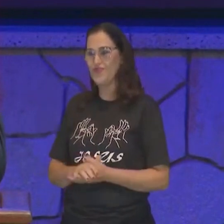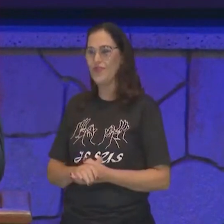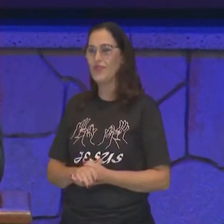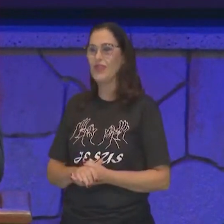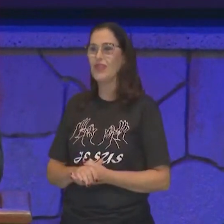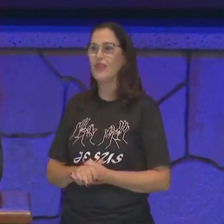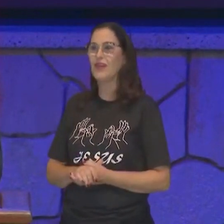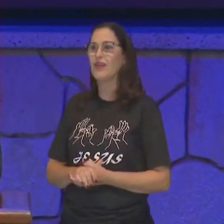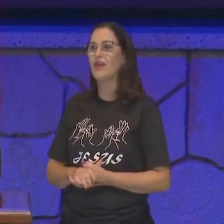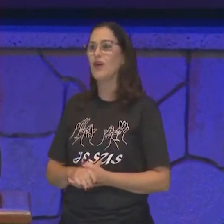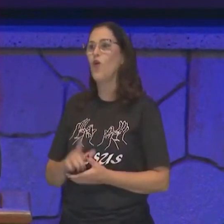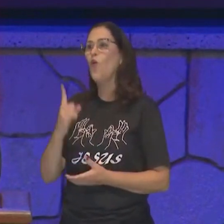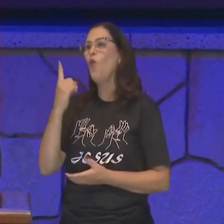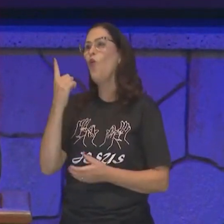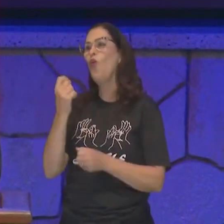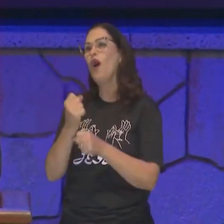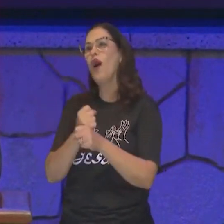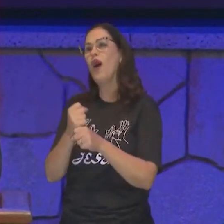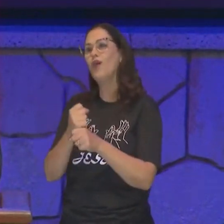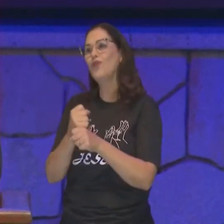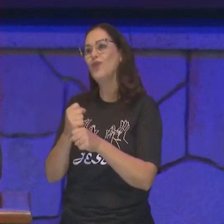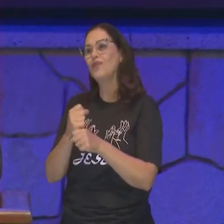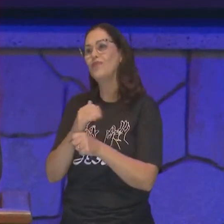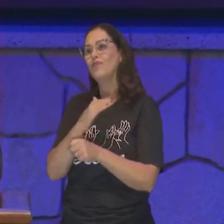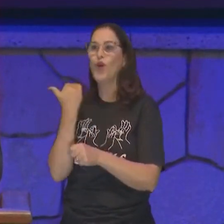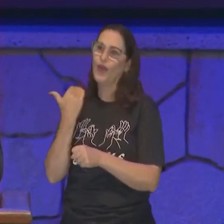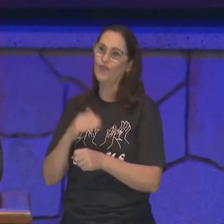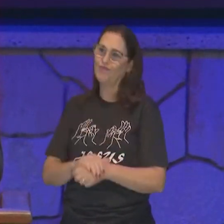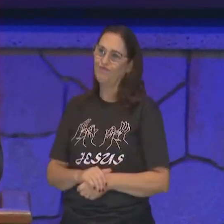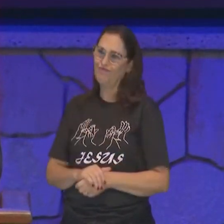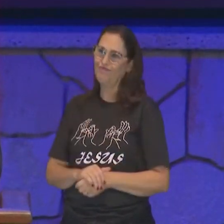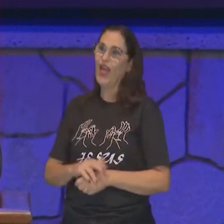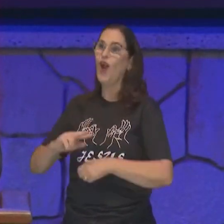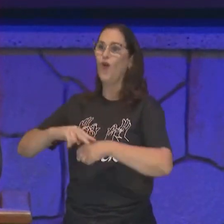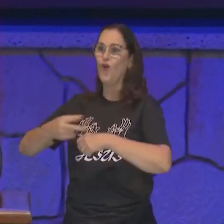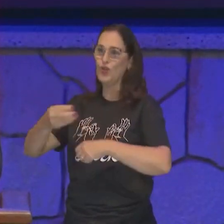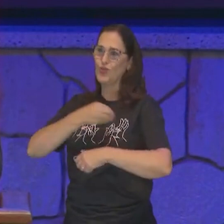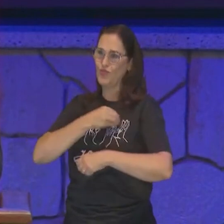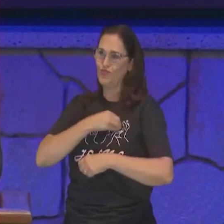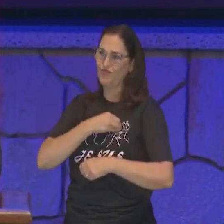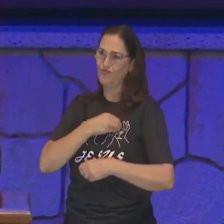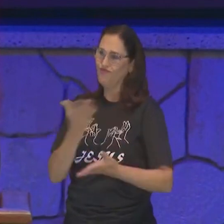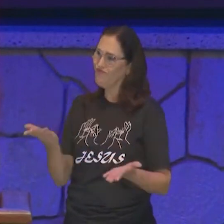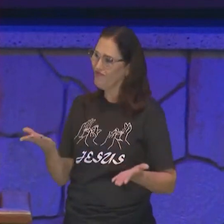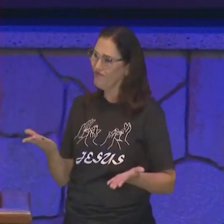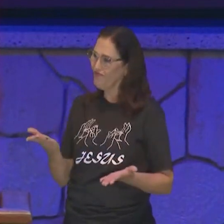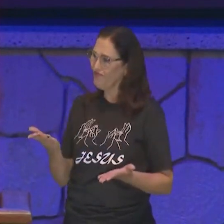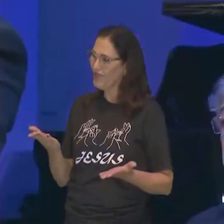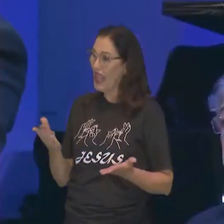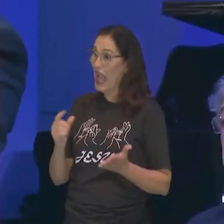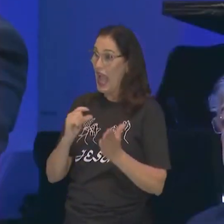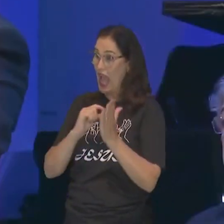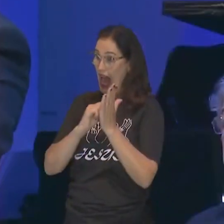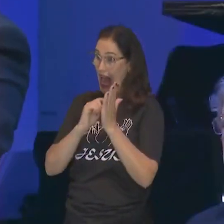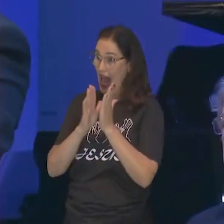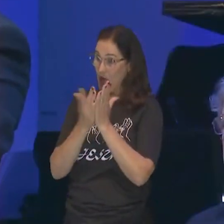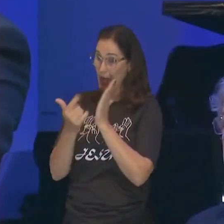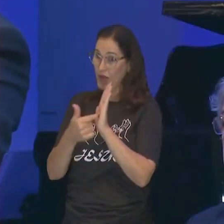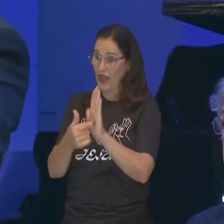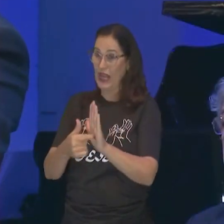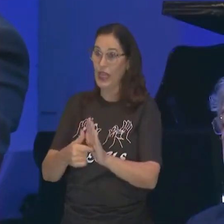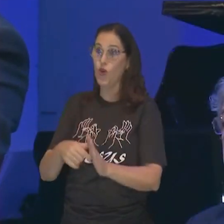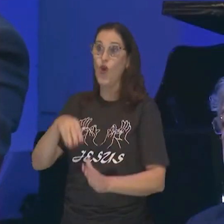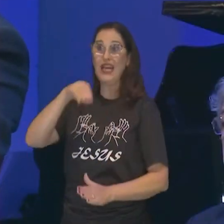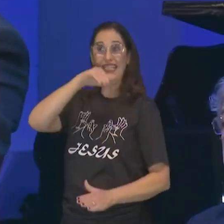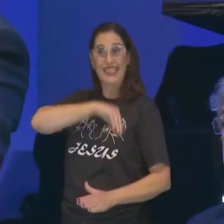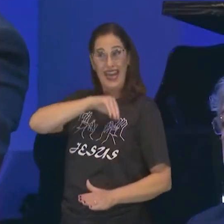a criança de 1 ano, morreu. O salário do pecado é a